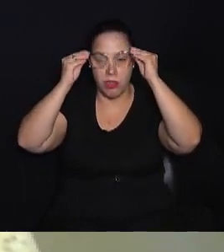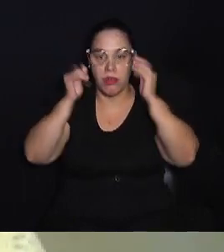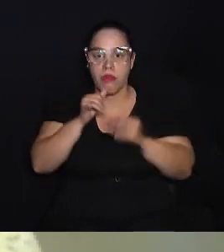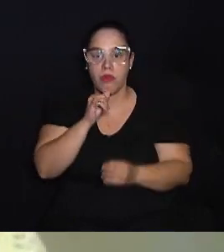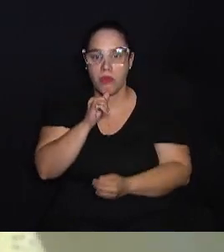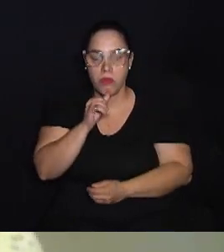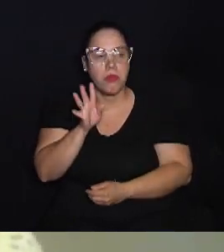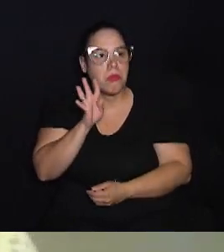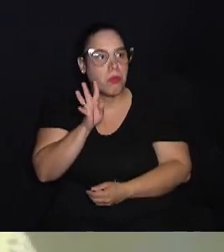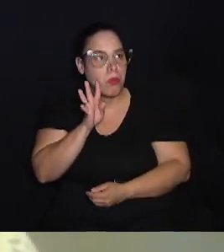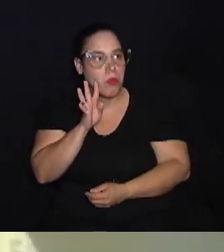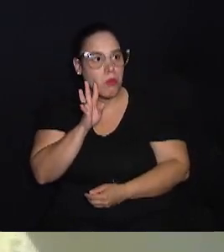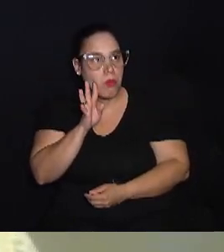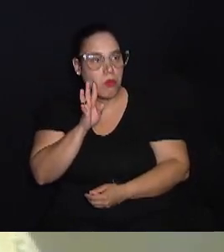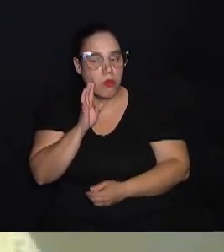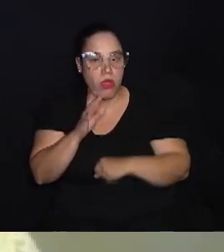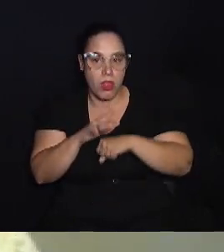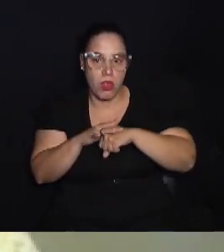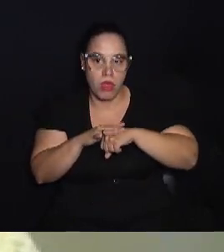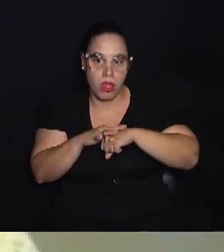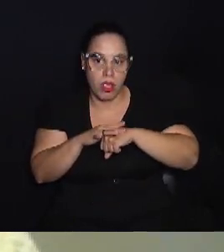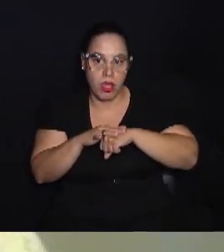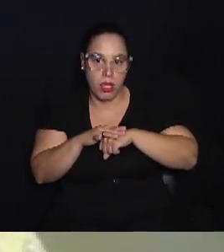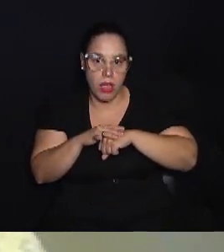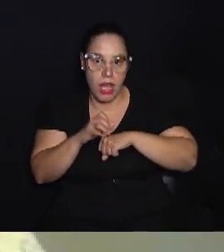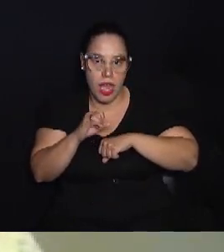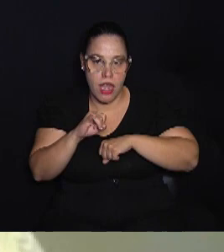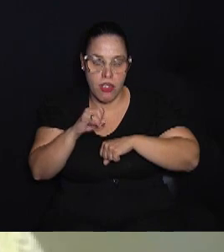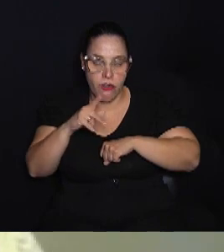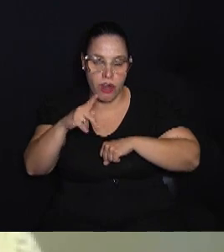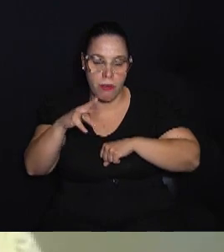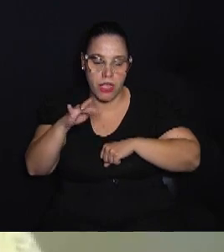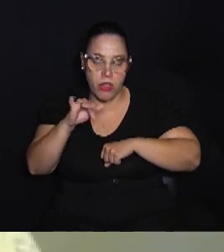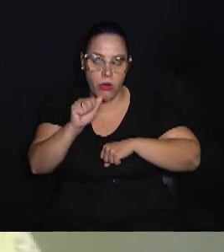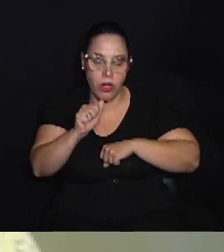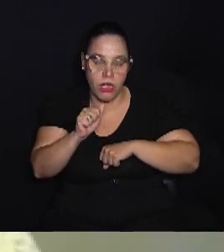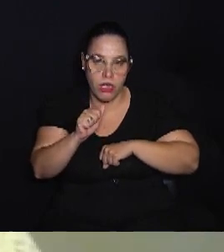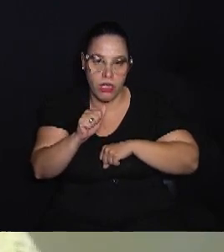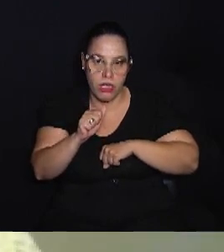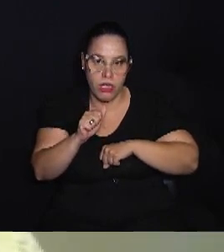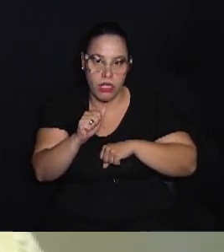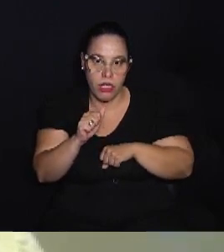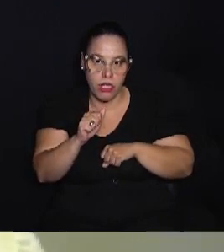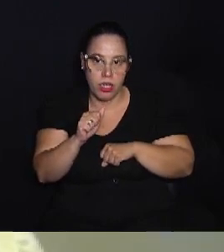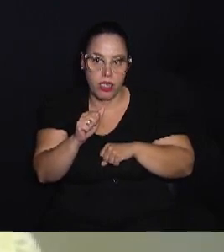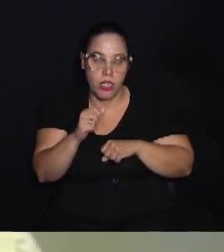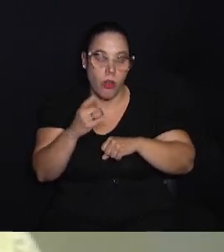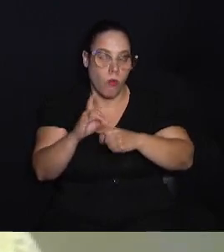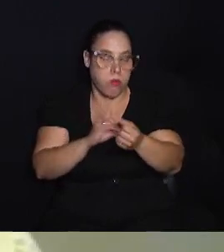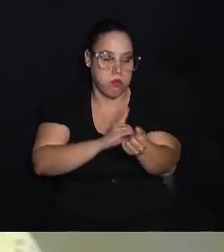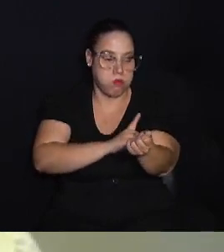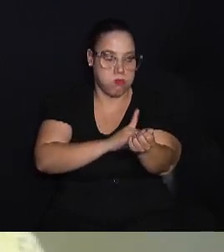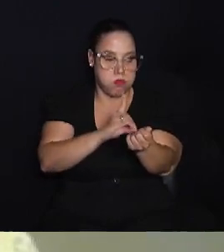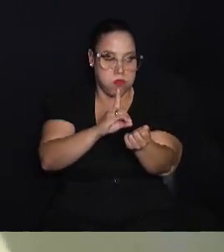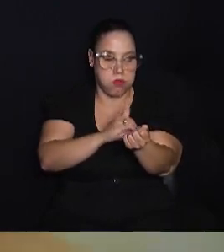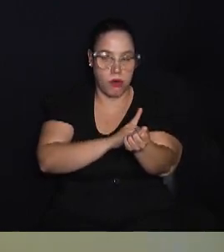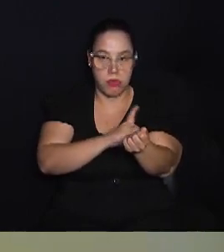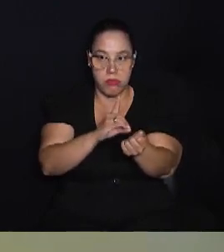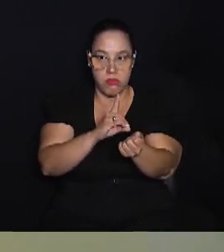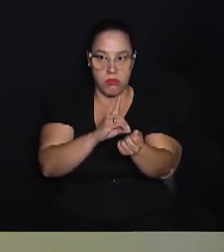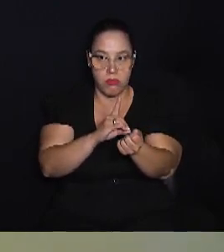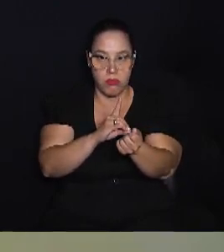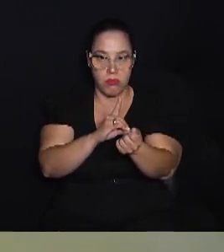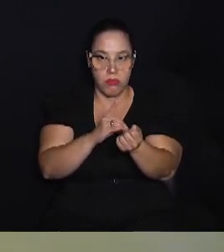exemplo bem interessante para vocês. Não existe doença mais inflamatória do que o diabetes.